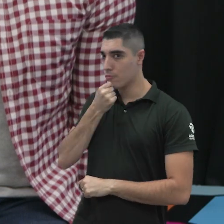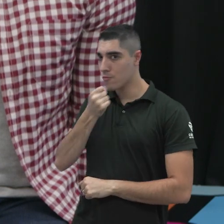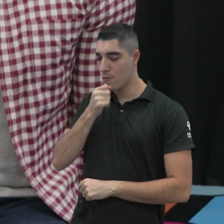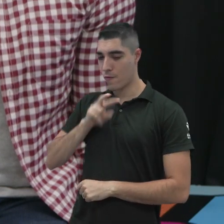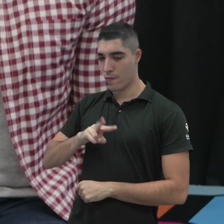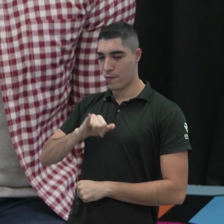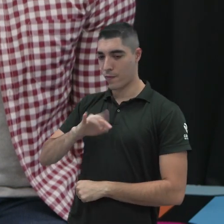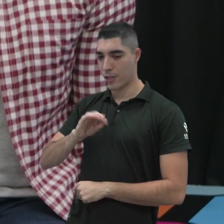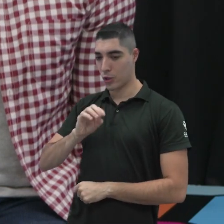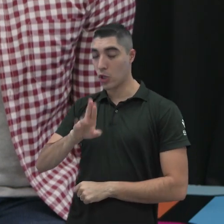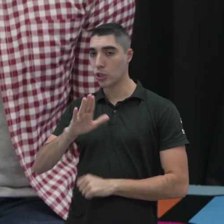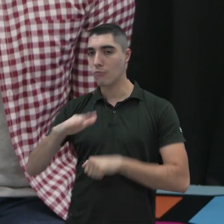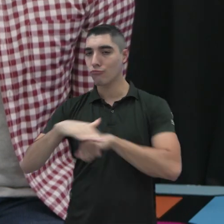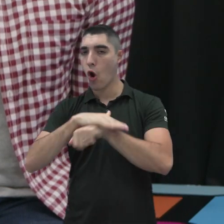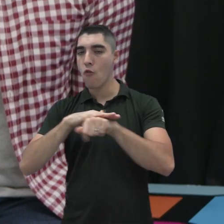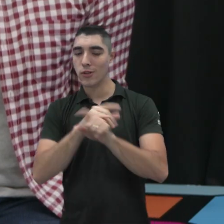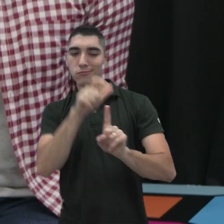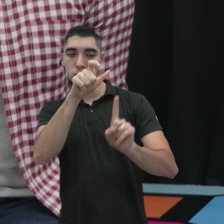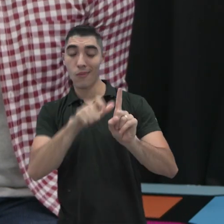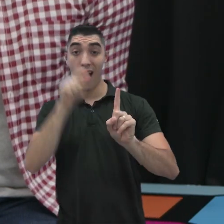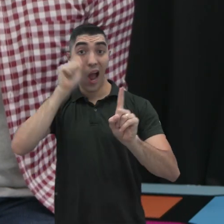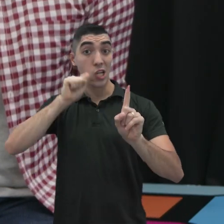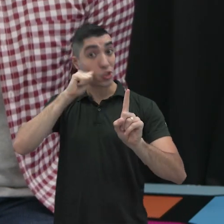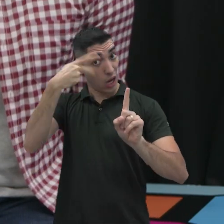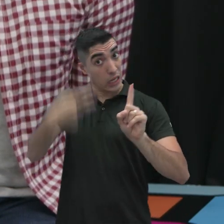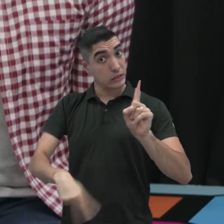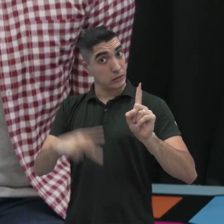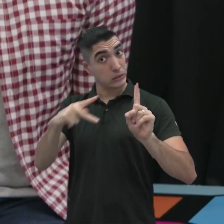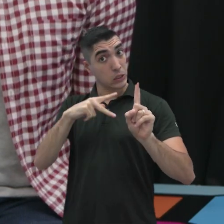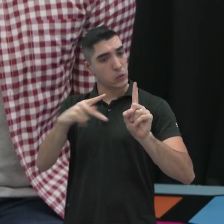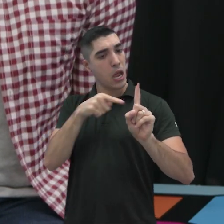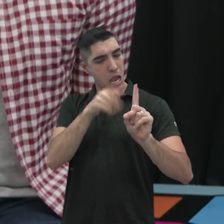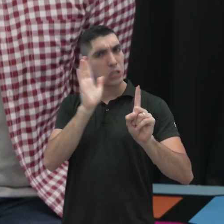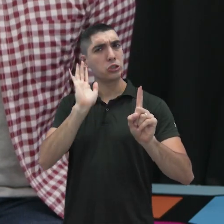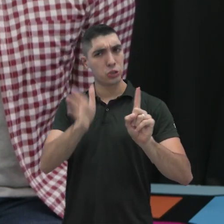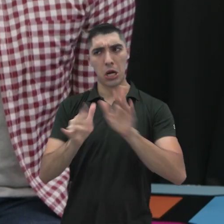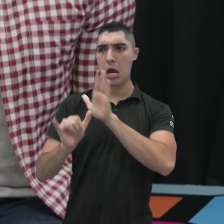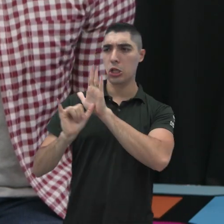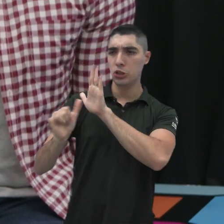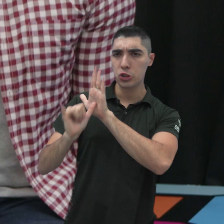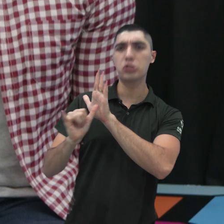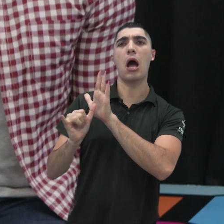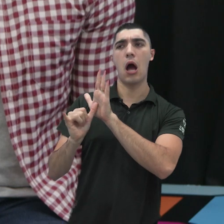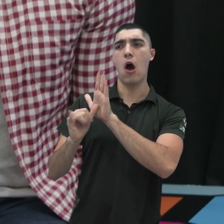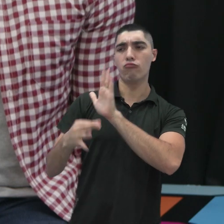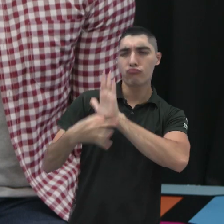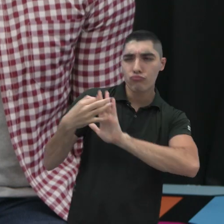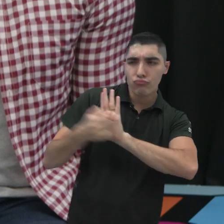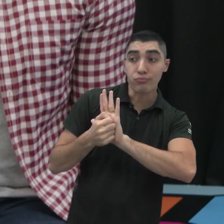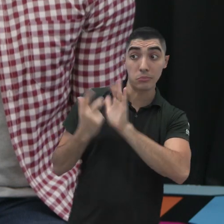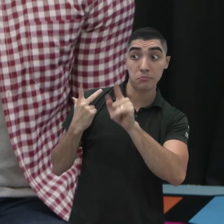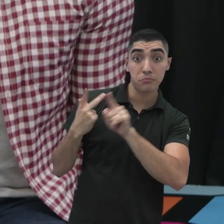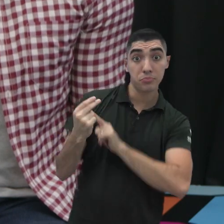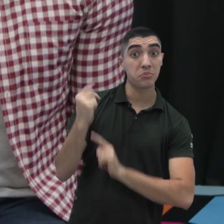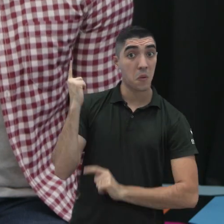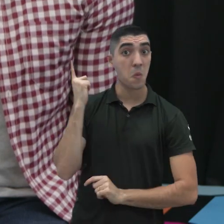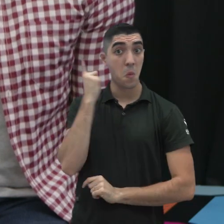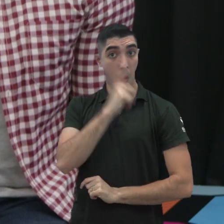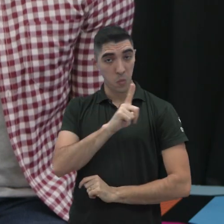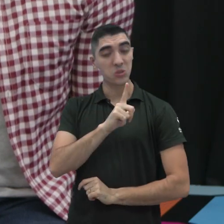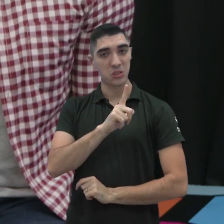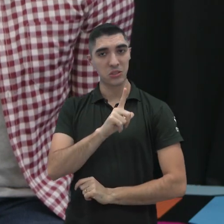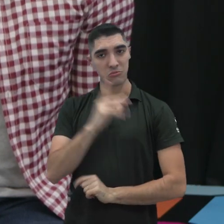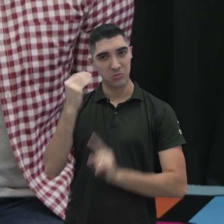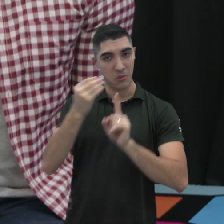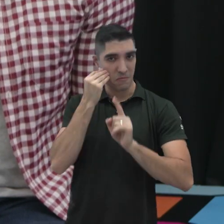Vitor Krigor foi bater um papo com uma artista aqui de São José que já se inscreveu em alguns editais, já teve uma relação direta com as leis